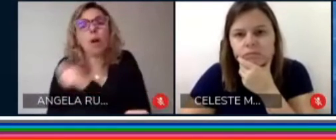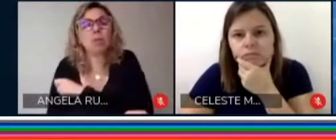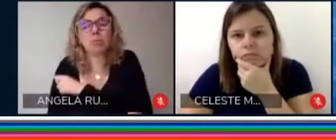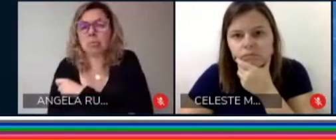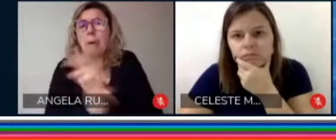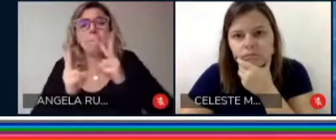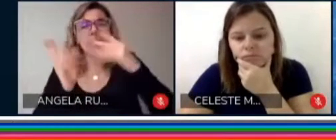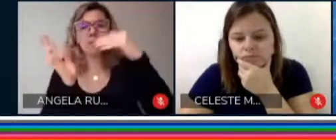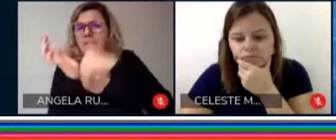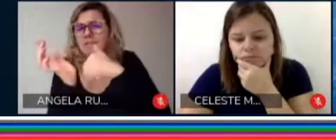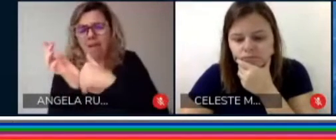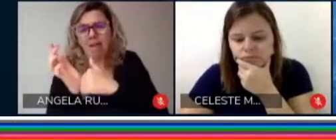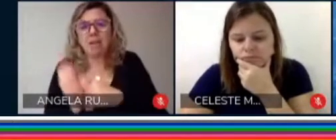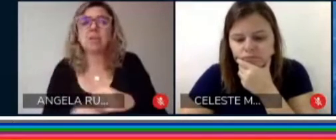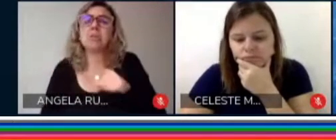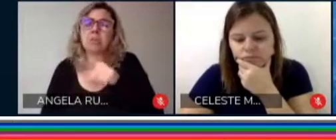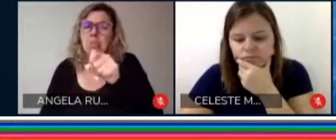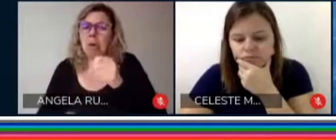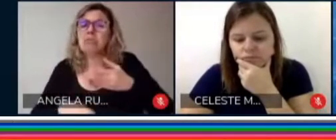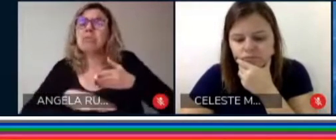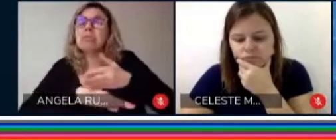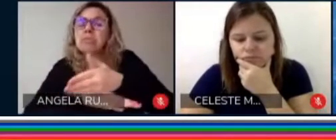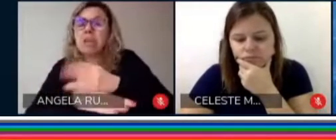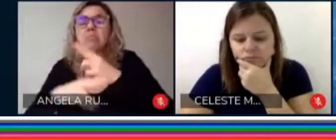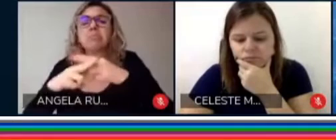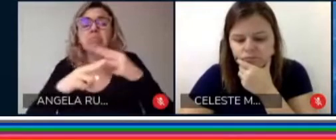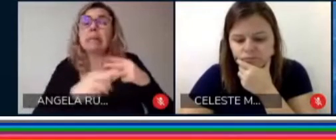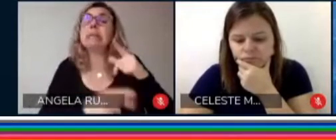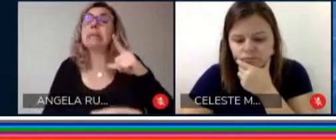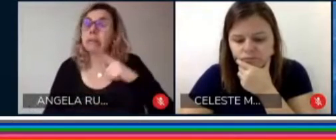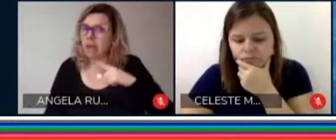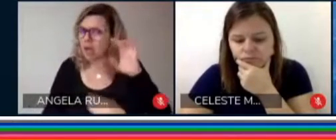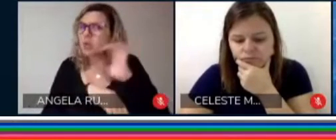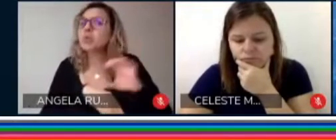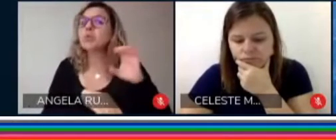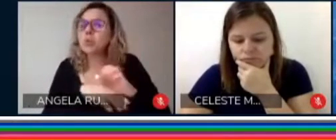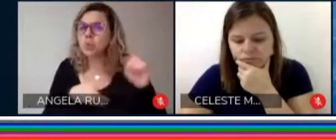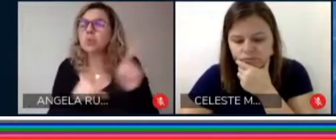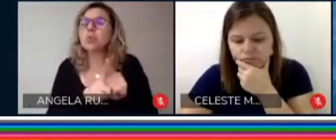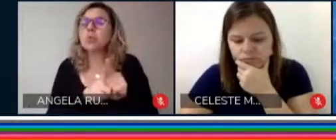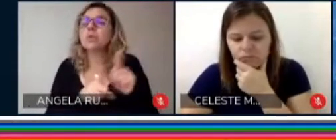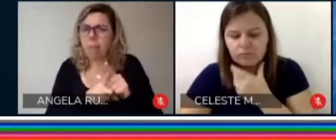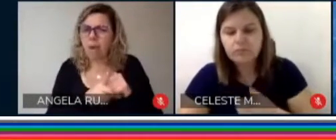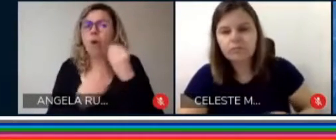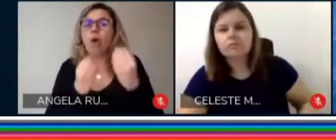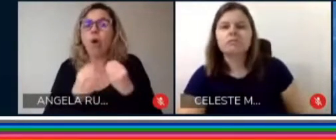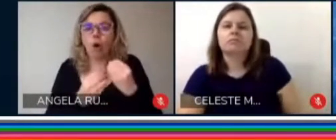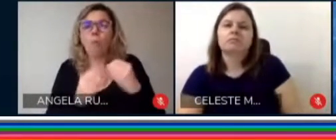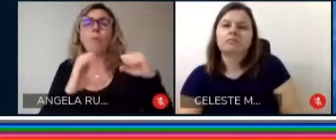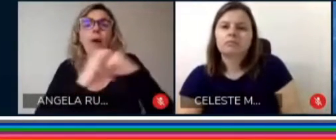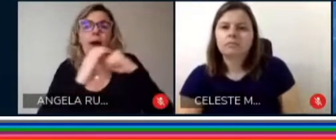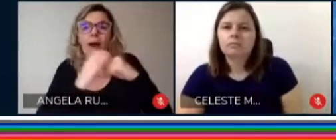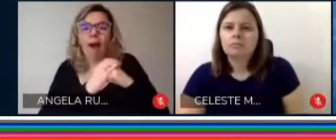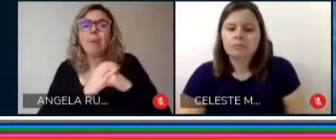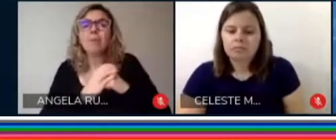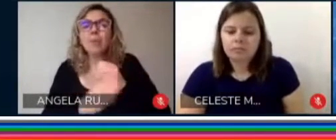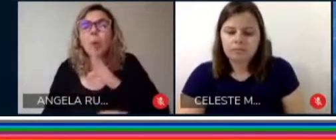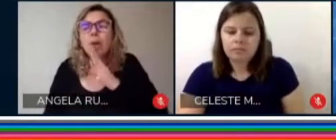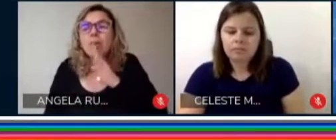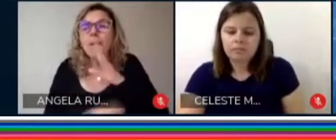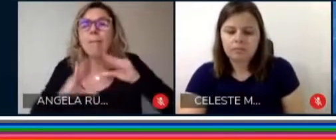portal de periódicos, existe também uma capacitação específica, né, que vocês vão poder